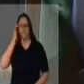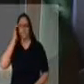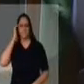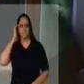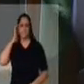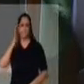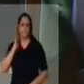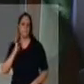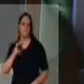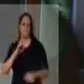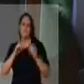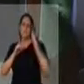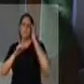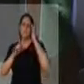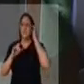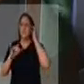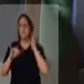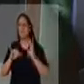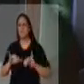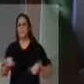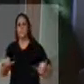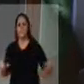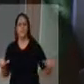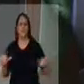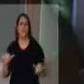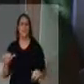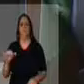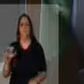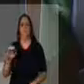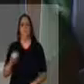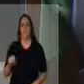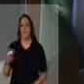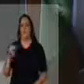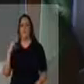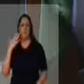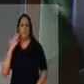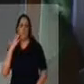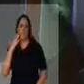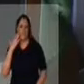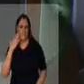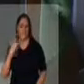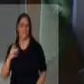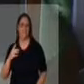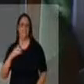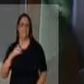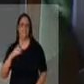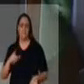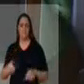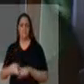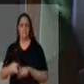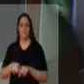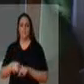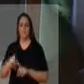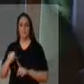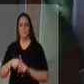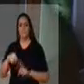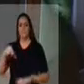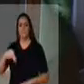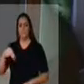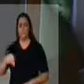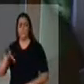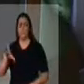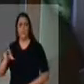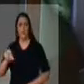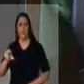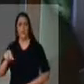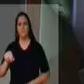temos o Outubro Rosa, o Novembro Azul, que são campanhas que são feitas, mas penso que isso precisa ser